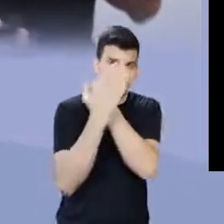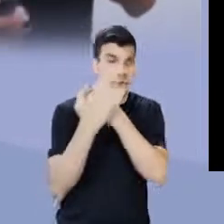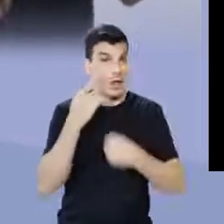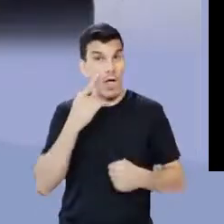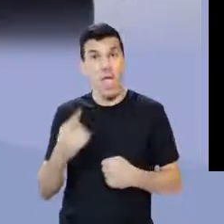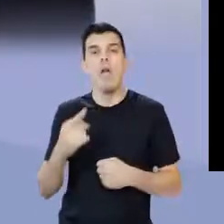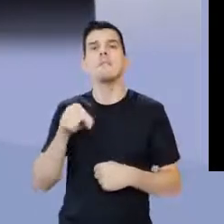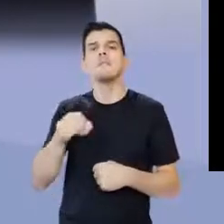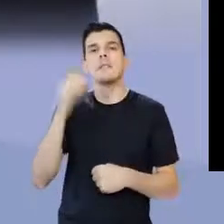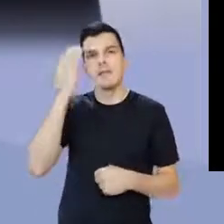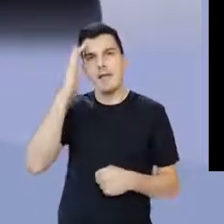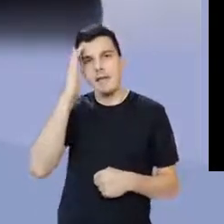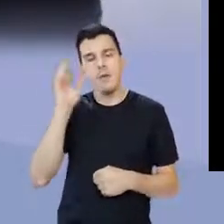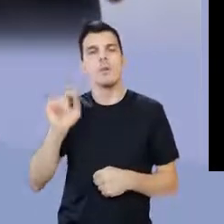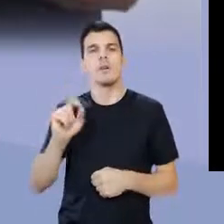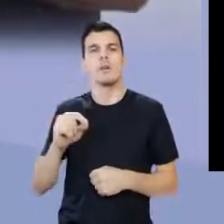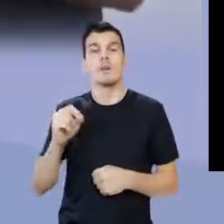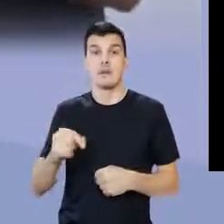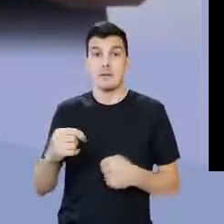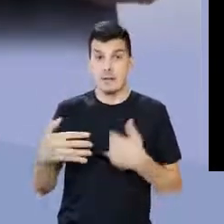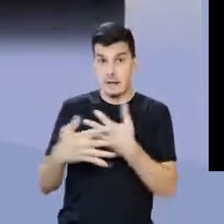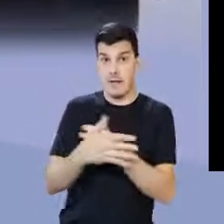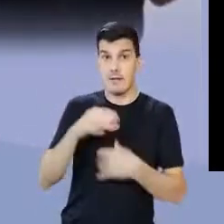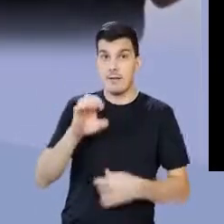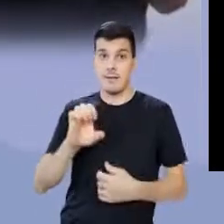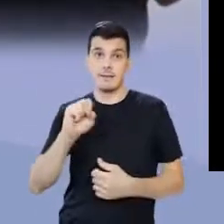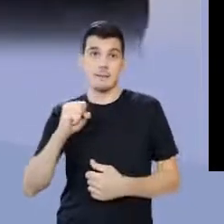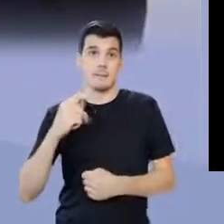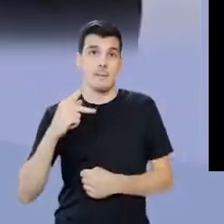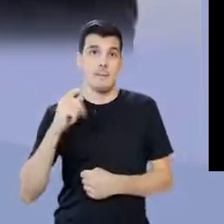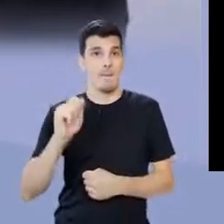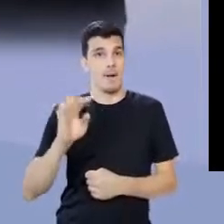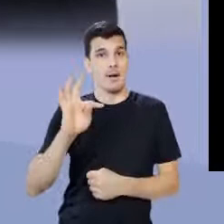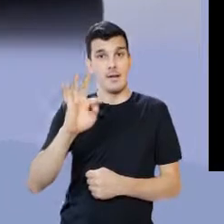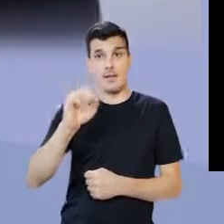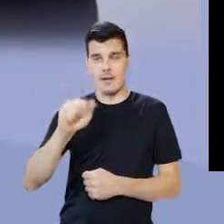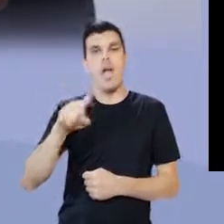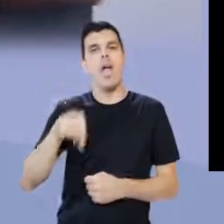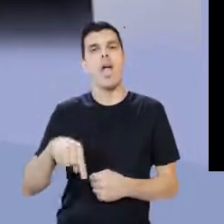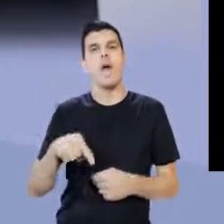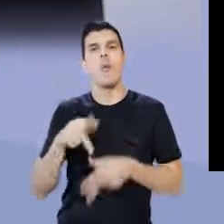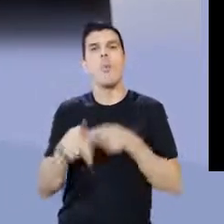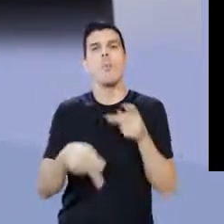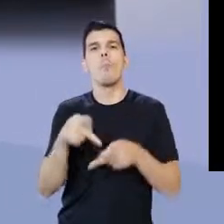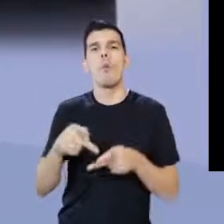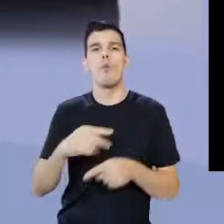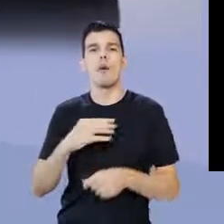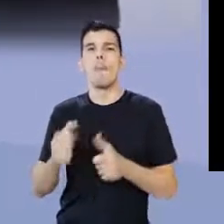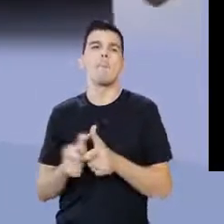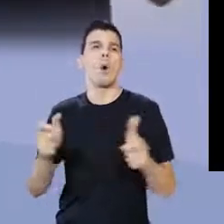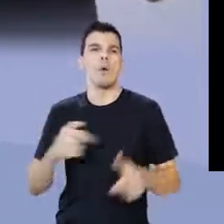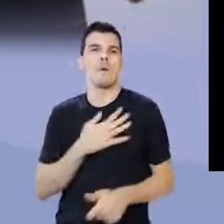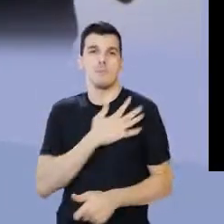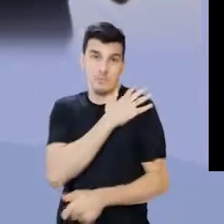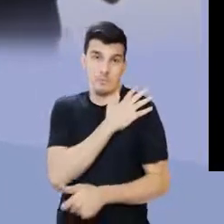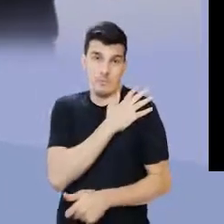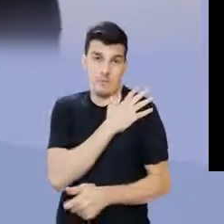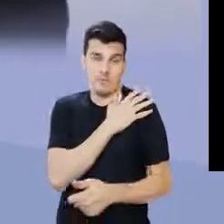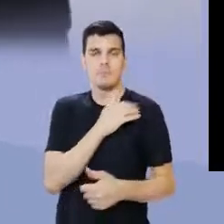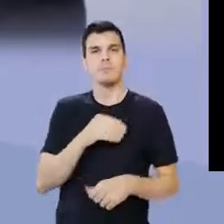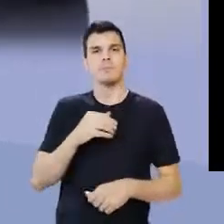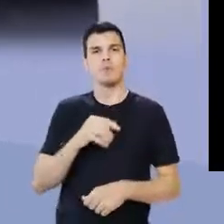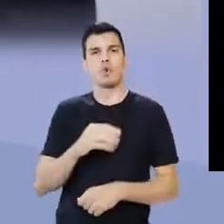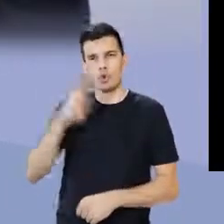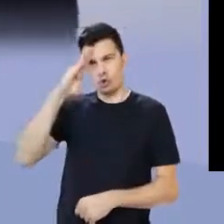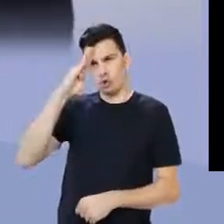você entenda que a cidade espartana é uma cidade militar. Você não vai esquecer da sua prova, não. É